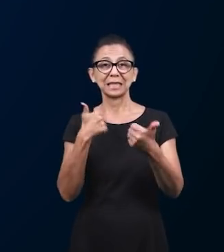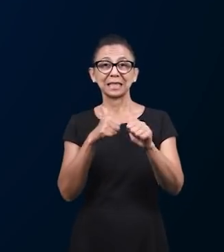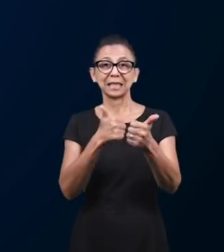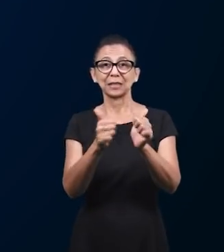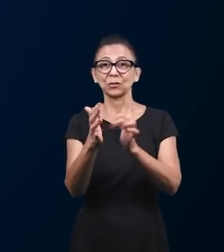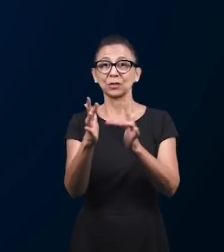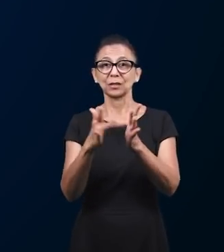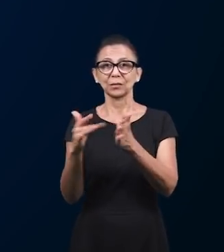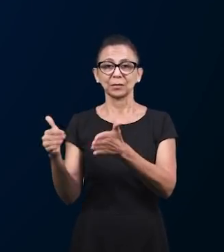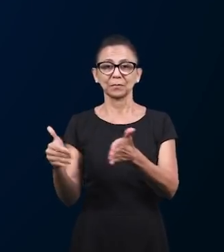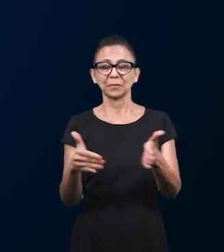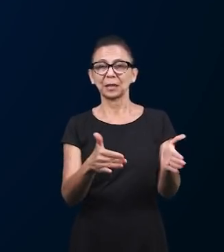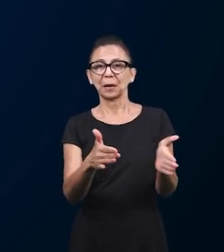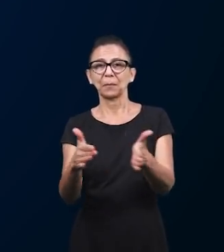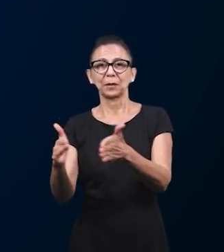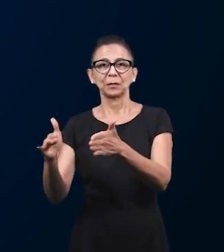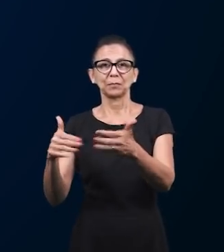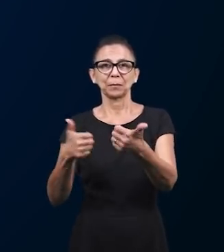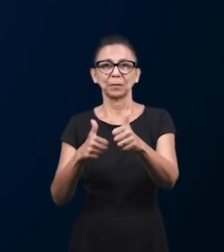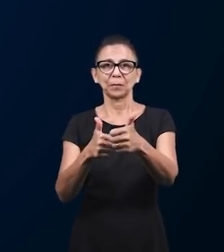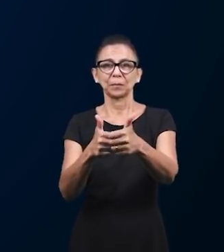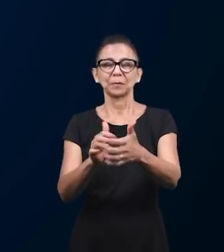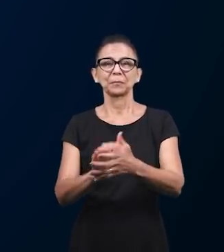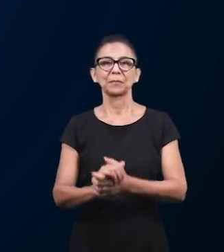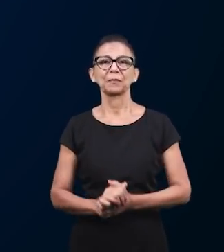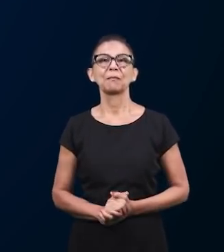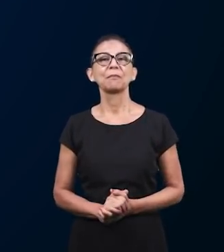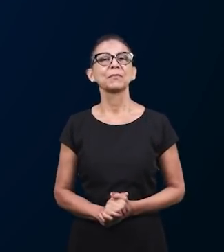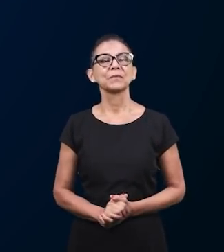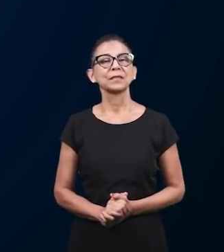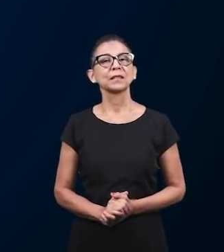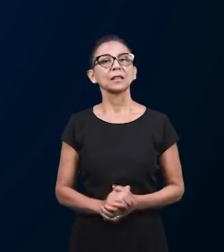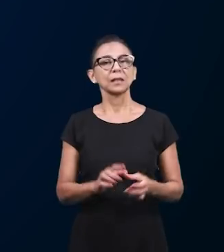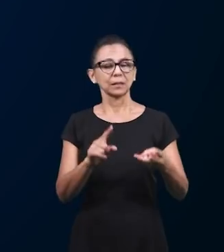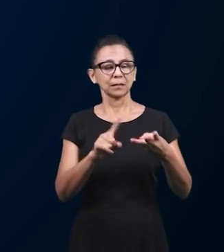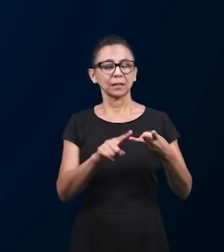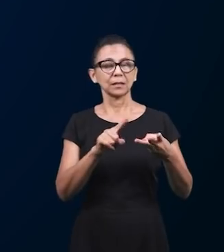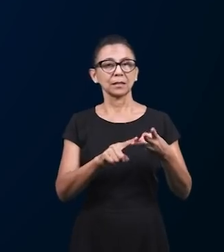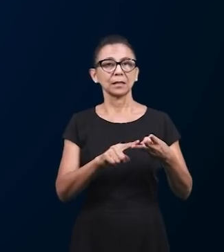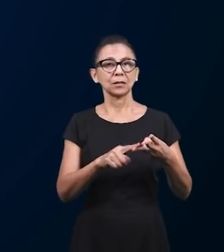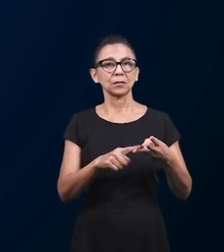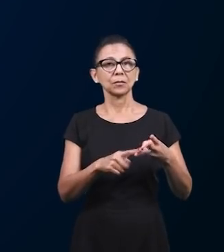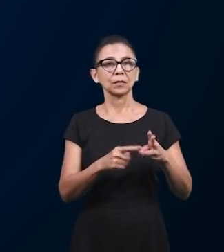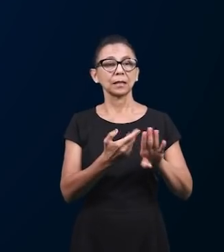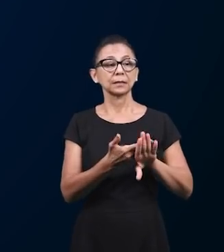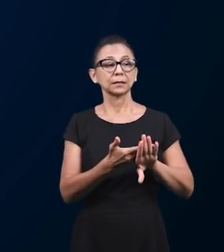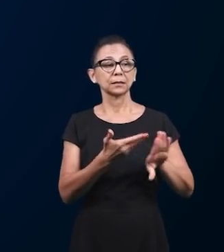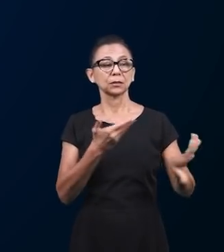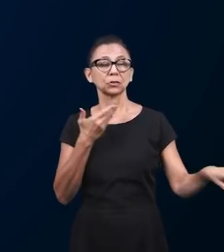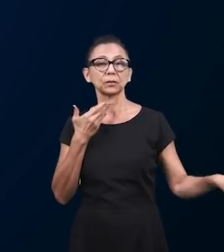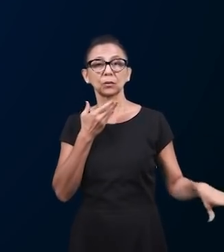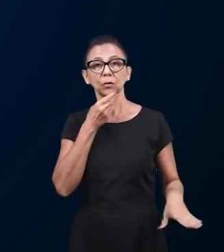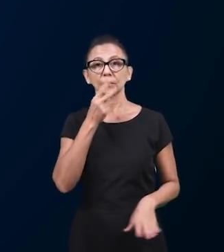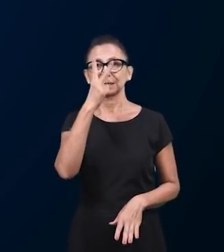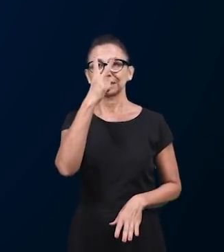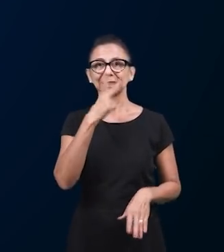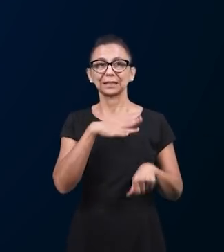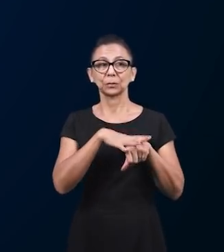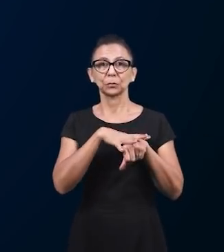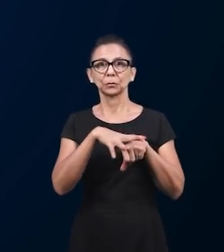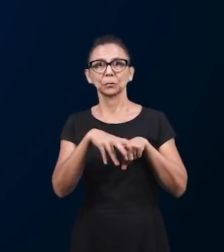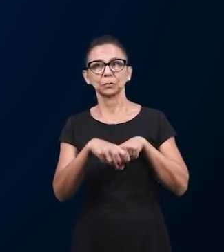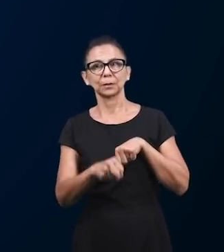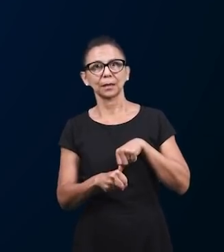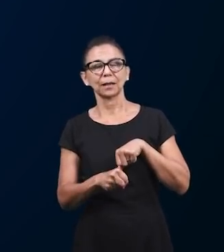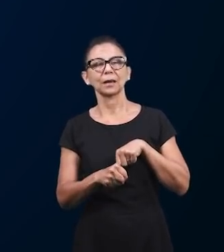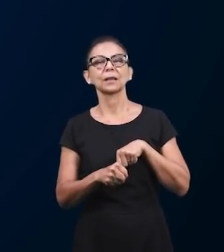seguiu a Jesus pelo caminho. Aqui nós identificamos a santificação, quando aquele cego foi